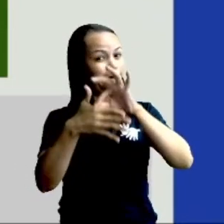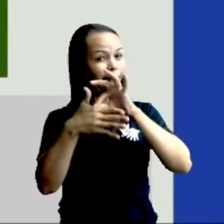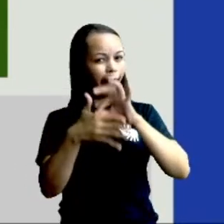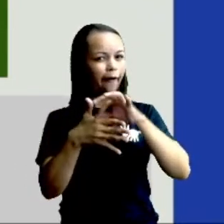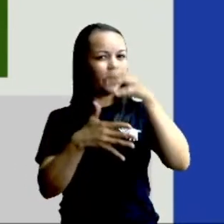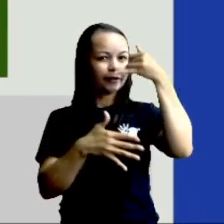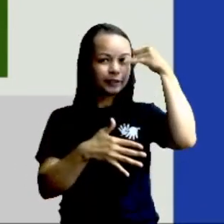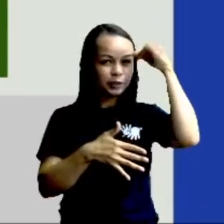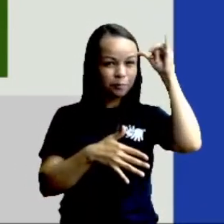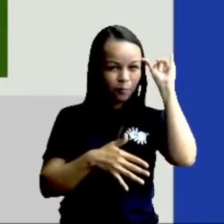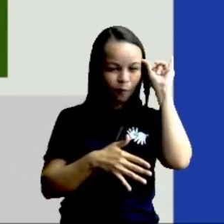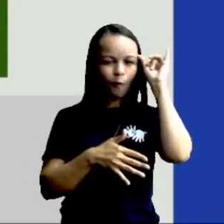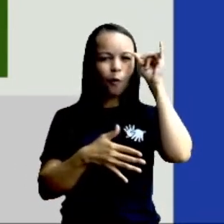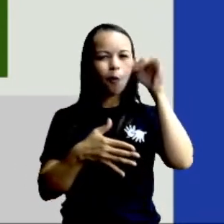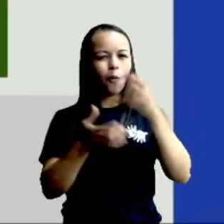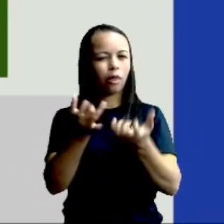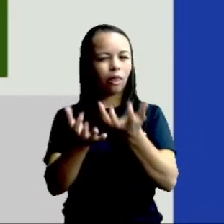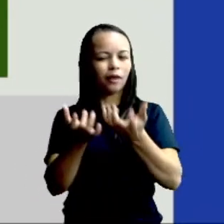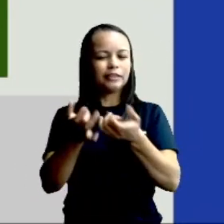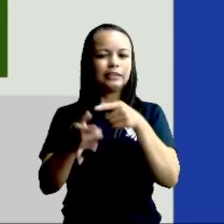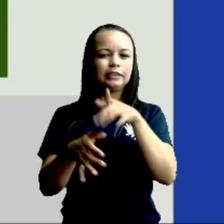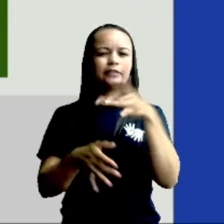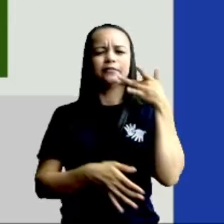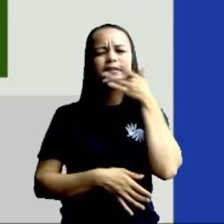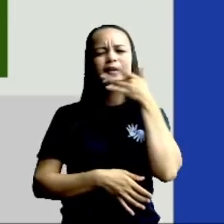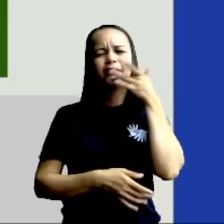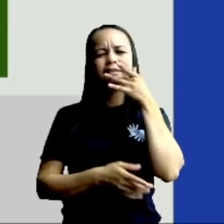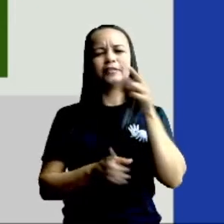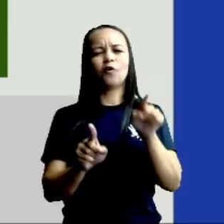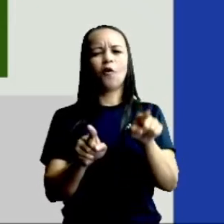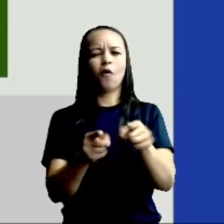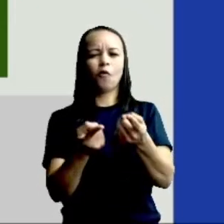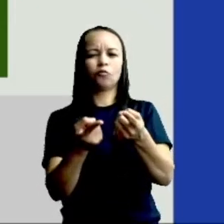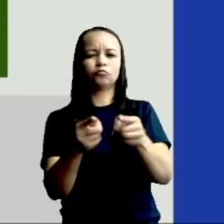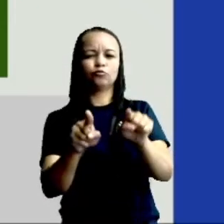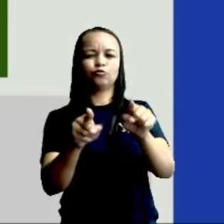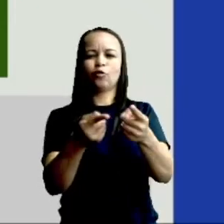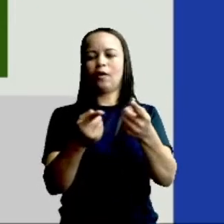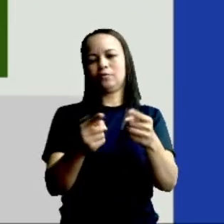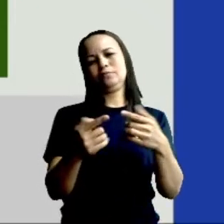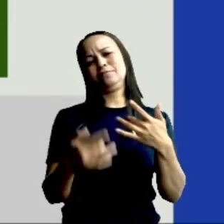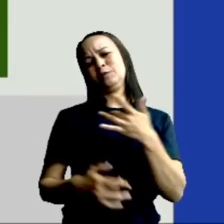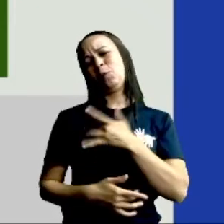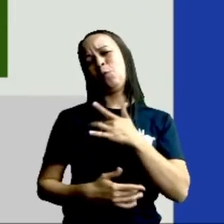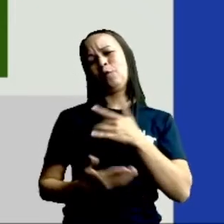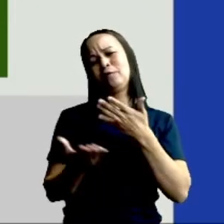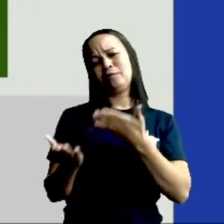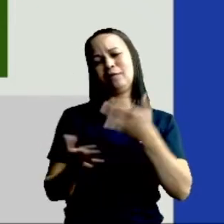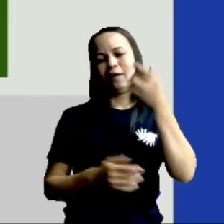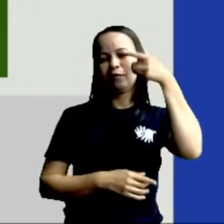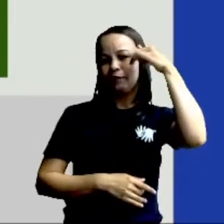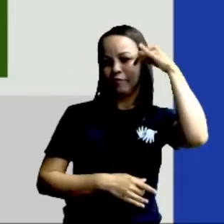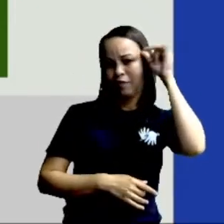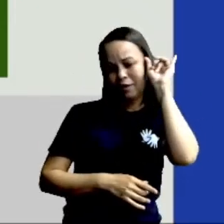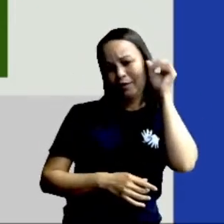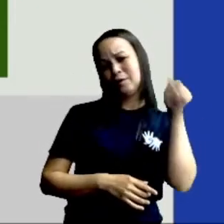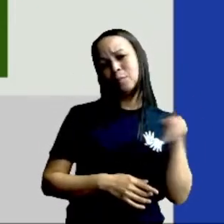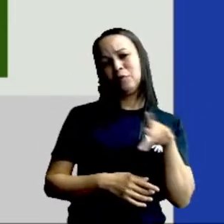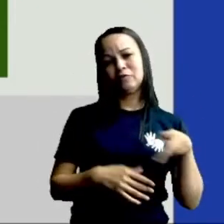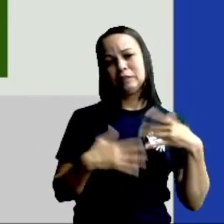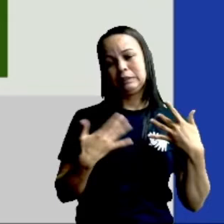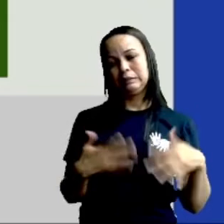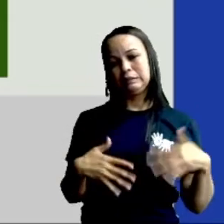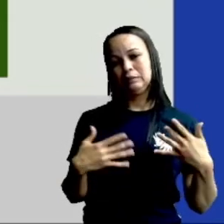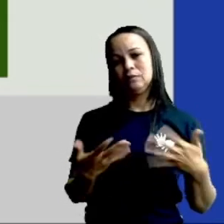assada, aquela carne de boi deliciosa, aquele churrasco. Coitada da vaquinha, professora. Eu sei,